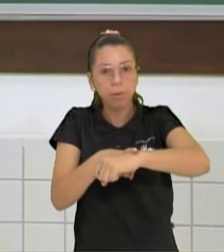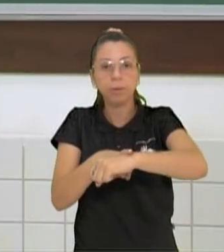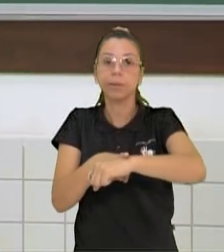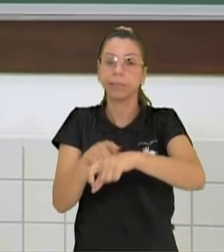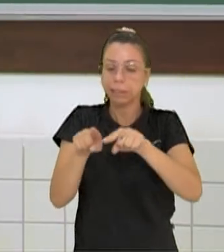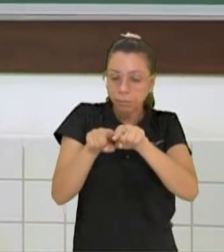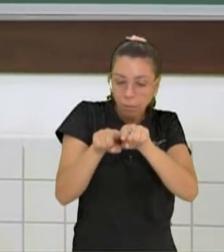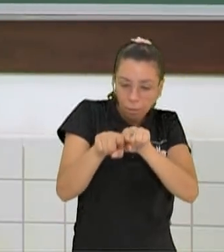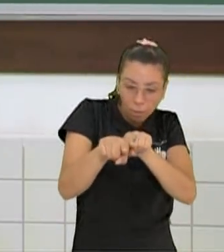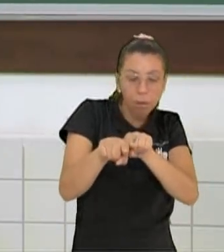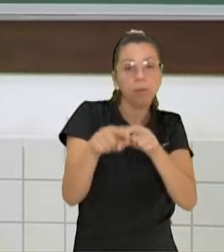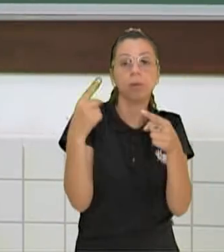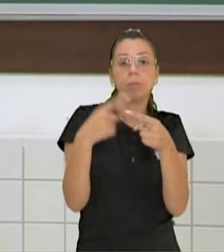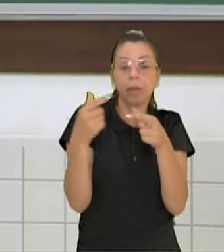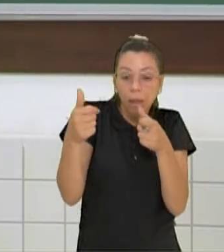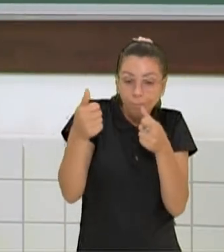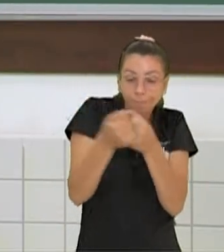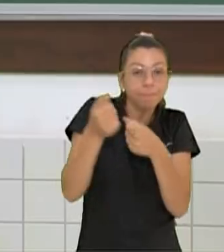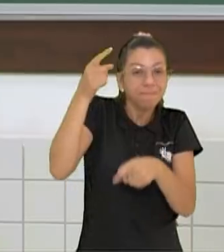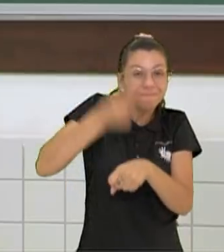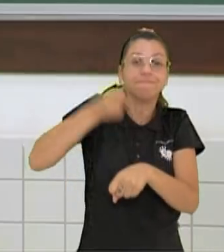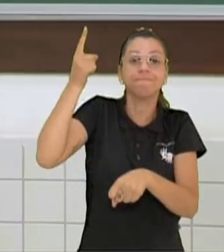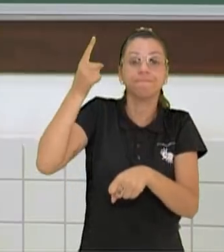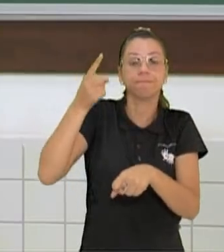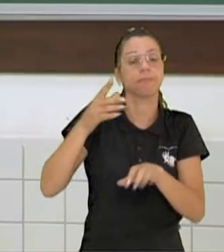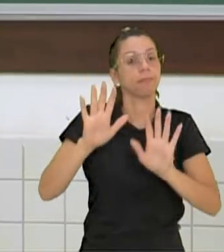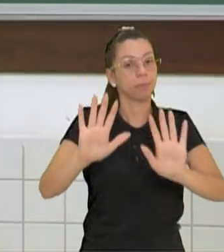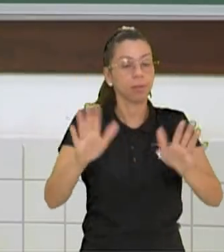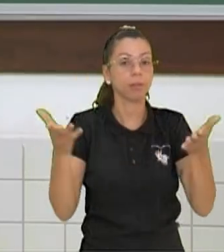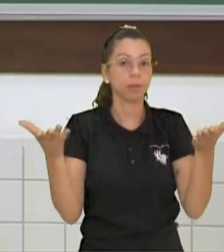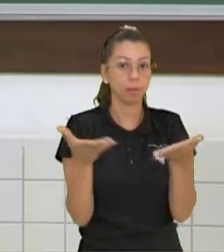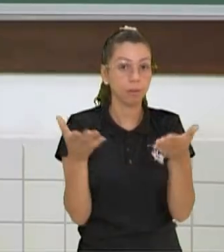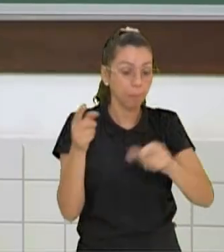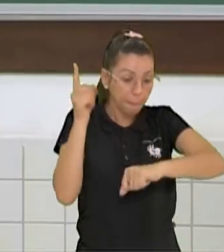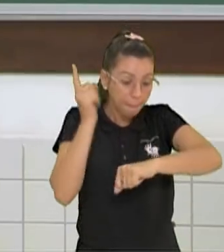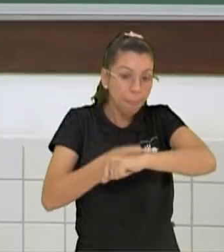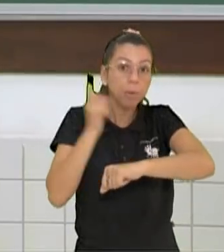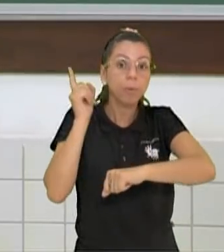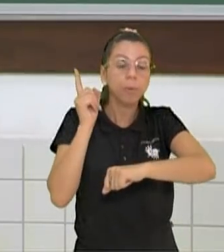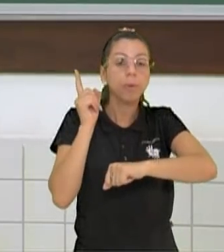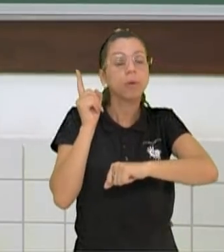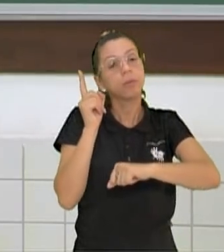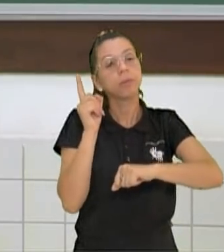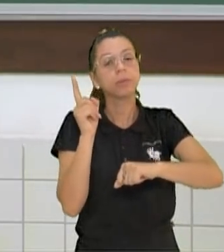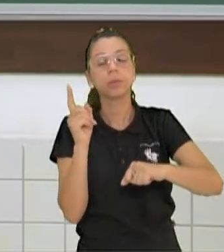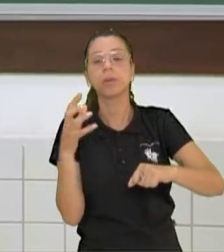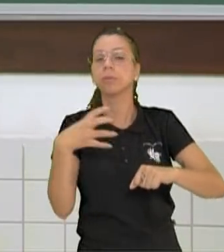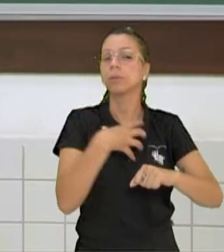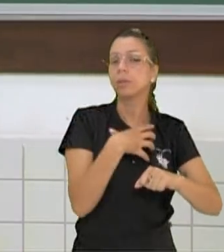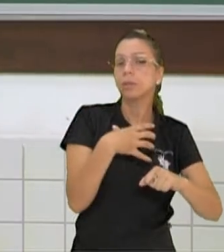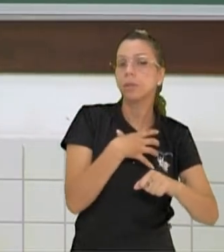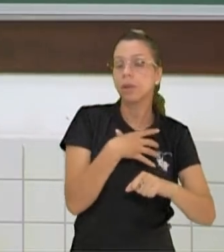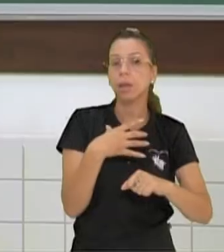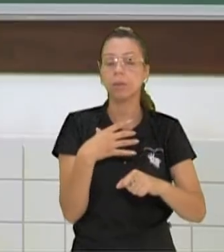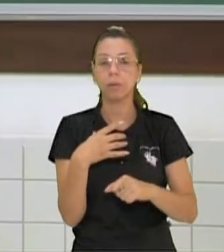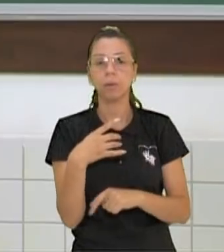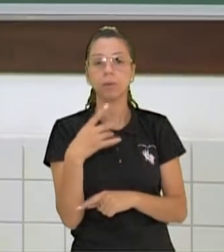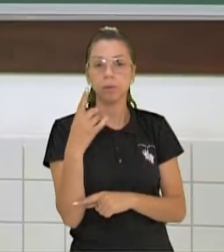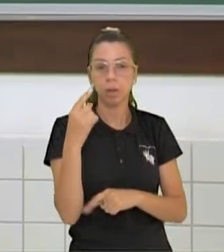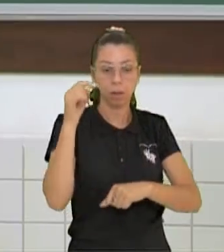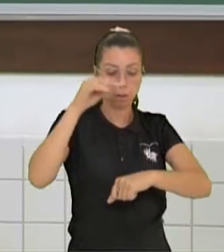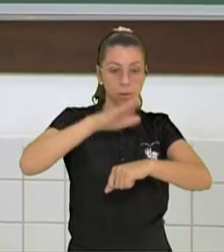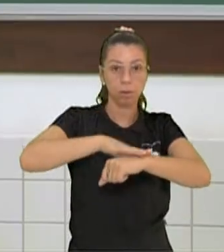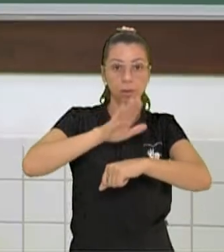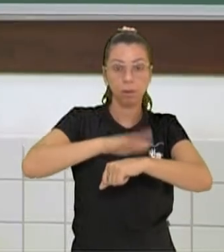ganhou, porque é muito em cima. É impressionante, mas são pontualidades, são formas de nós marcarmos o tempo